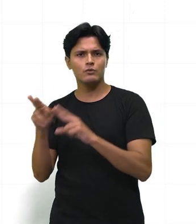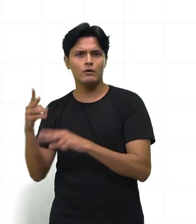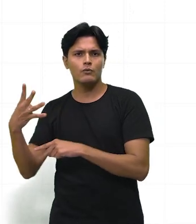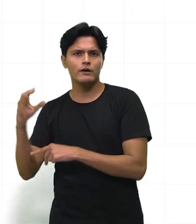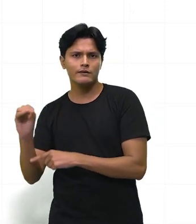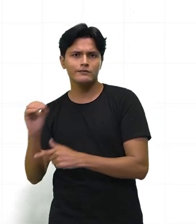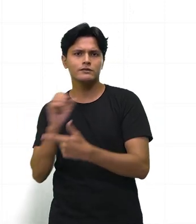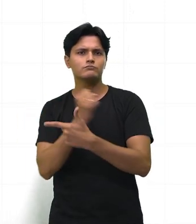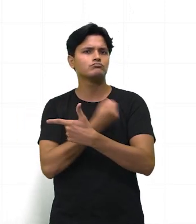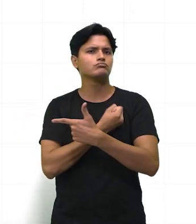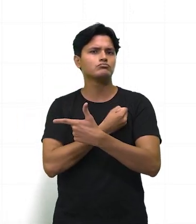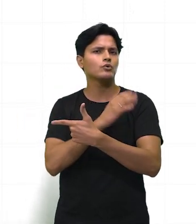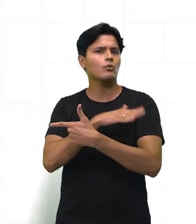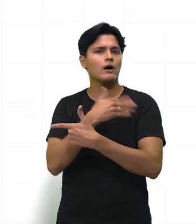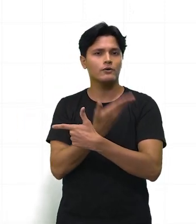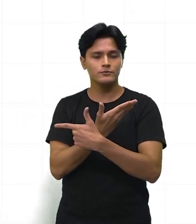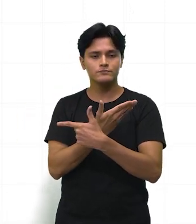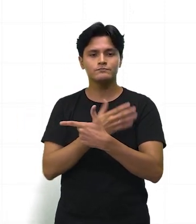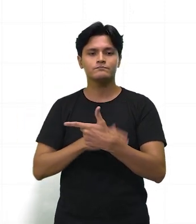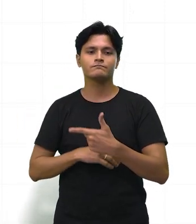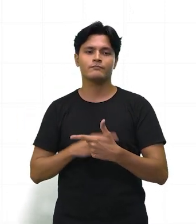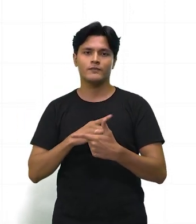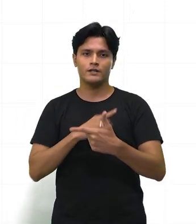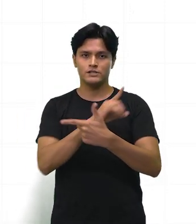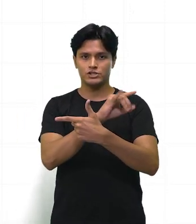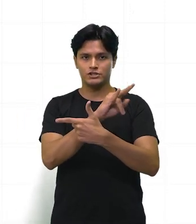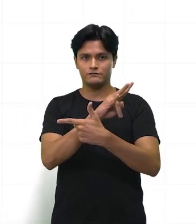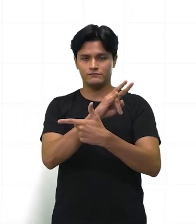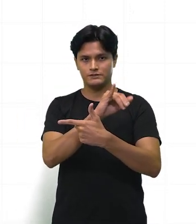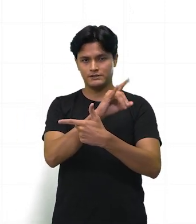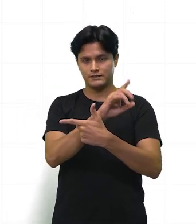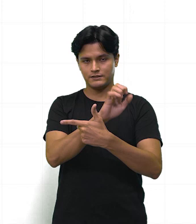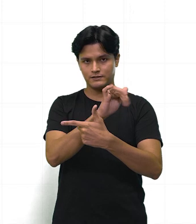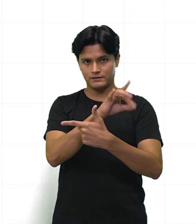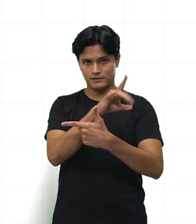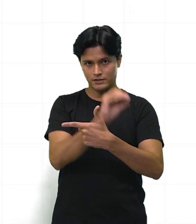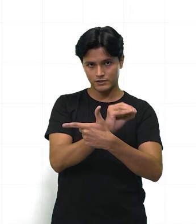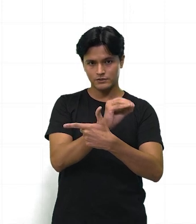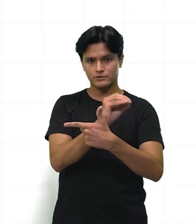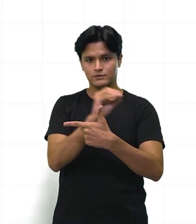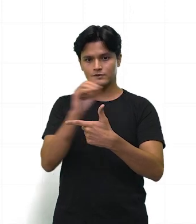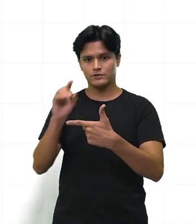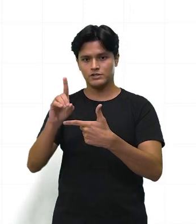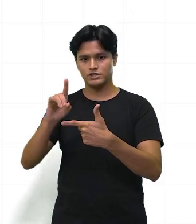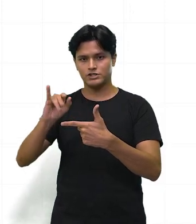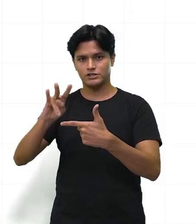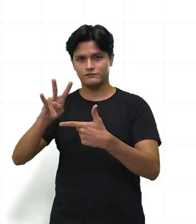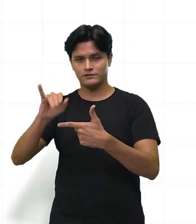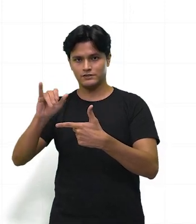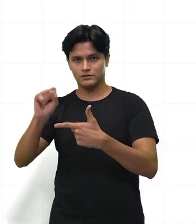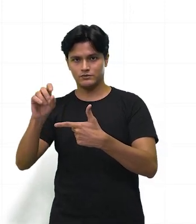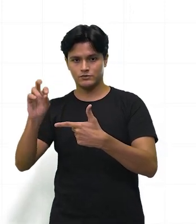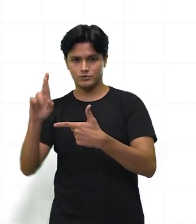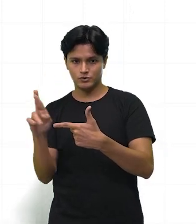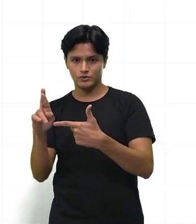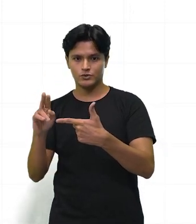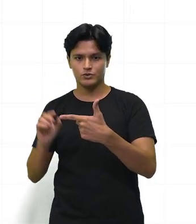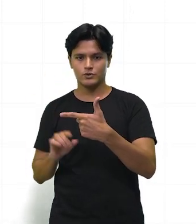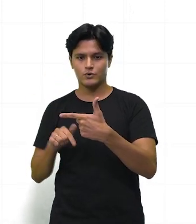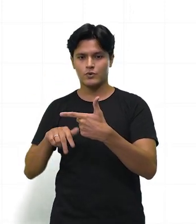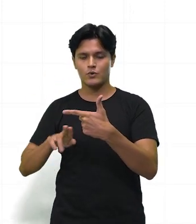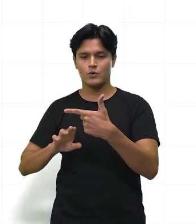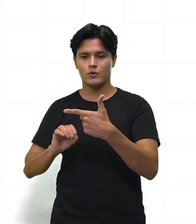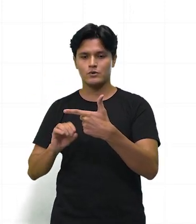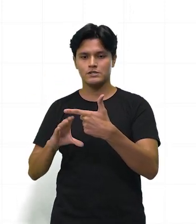da divisão, nós temos então aqui o dividendo, que é o 40, o divisor, que é 5, 40 dividido por 5 é